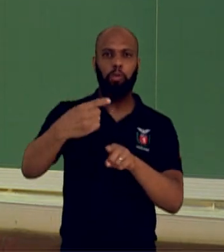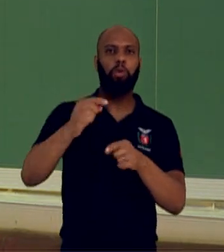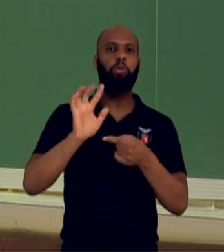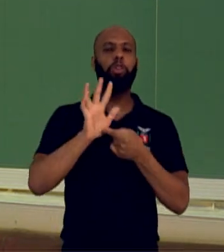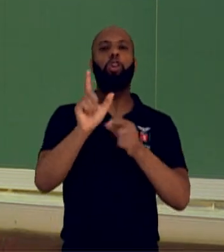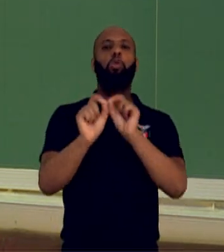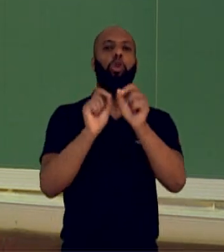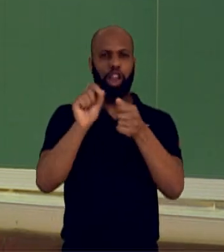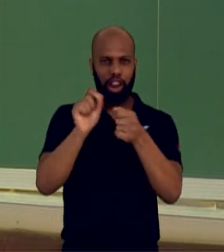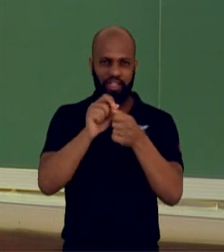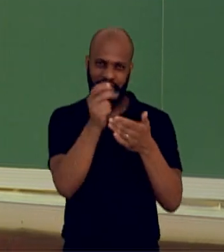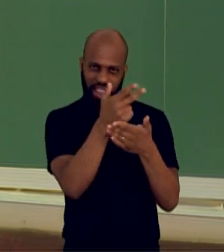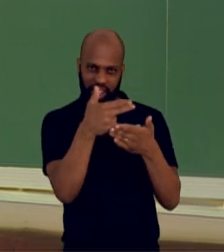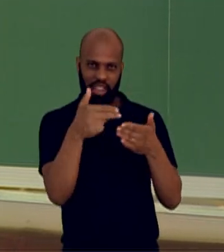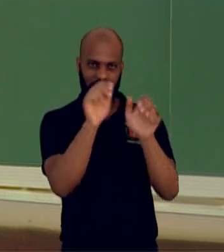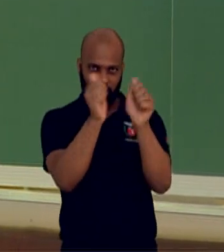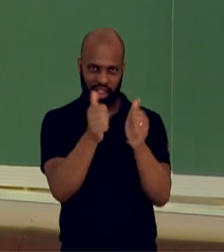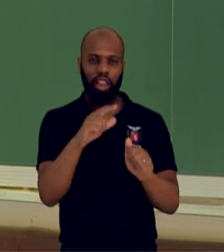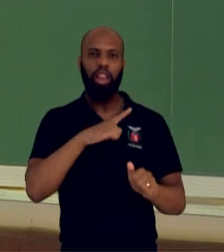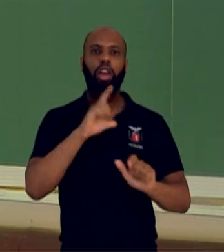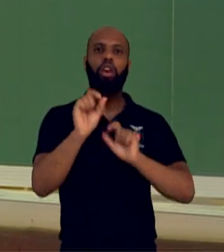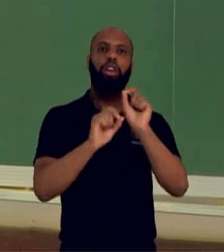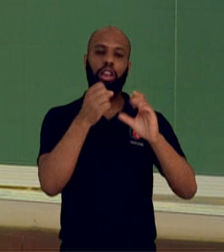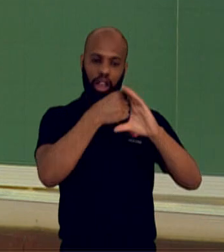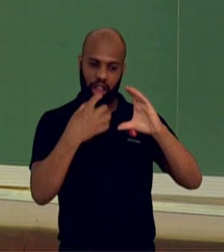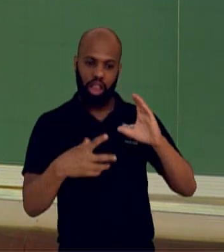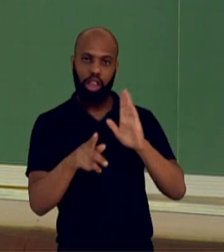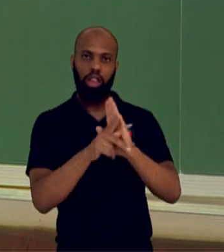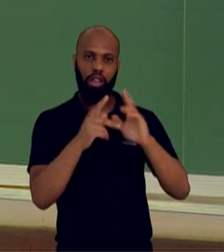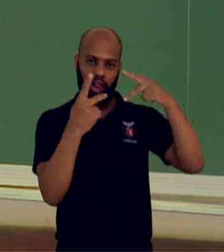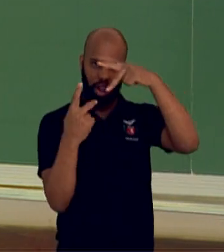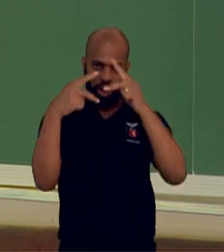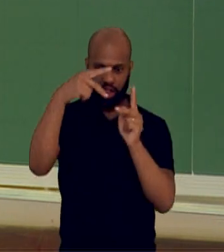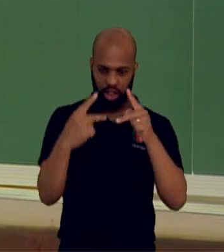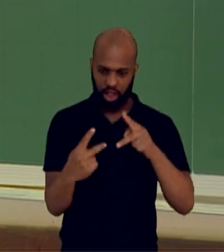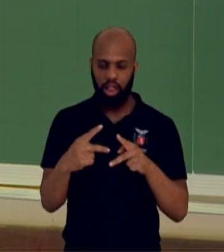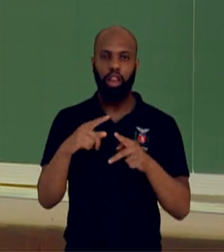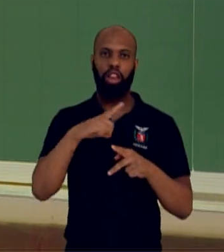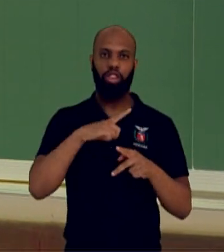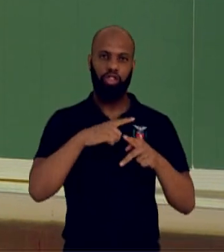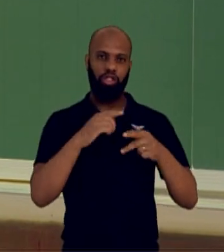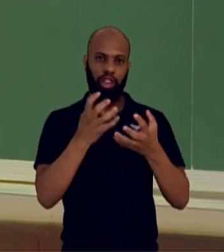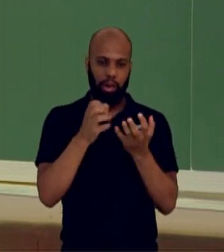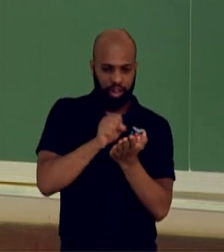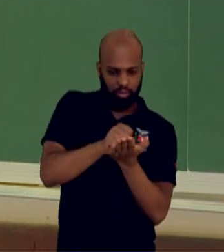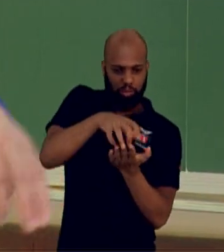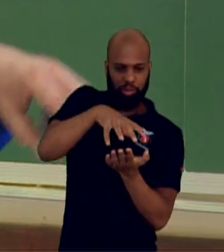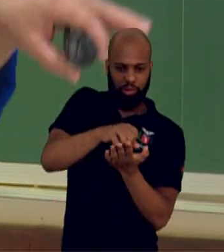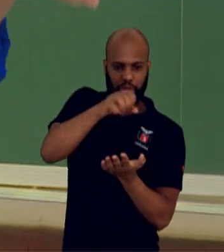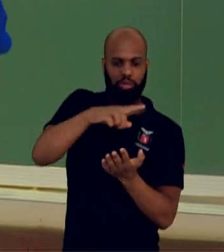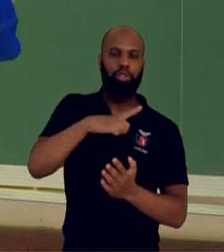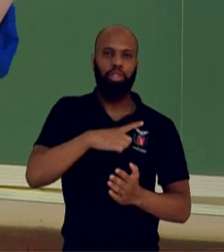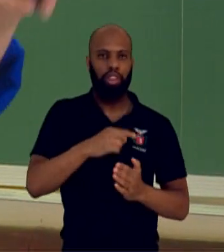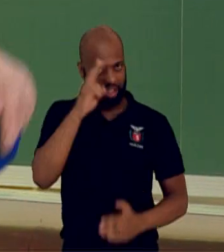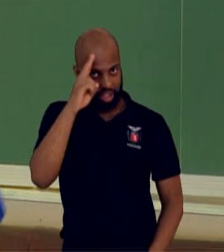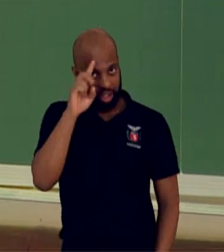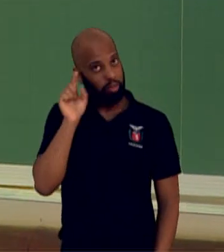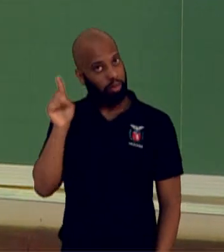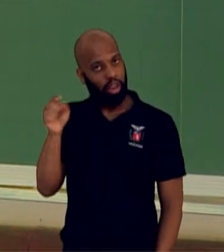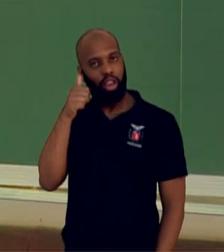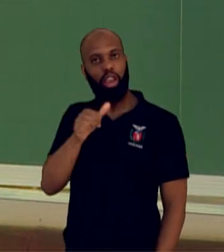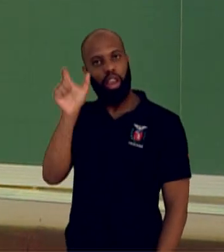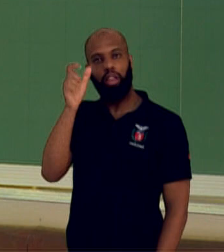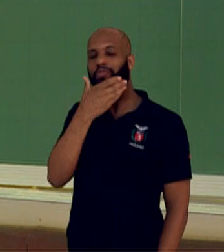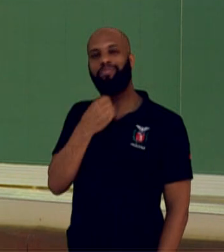ele tem características aí nas suas obras do movimento cubista, aquele que geometriza mais as formas? Então, foi ele que